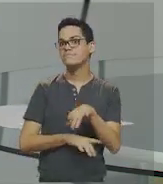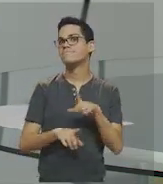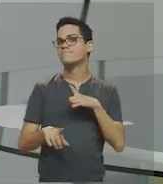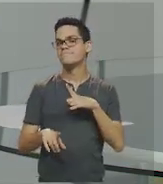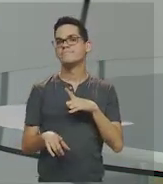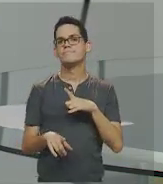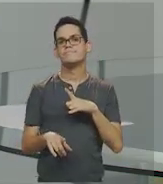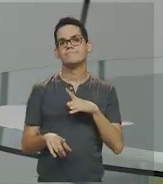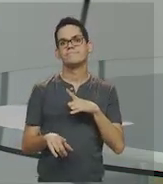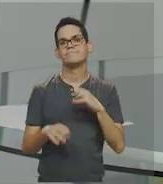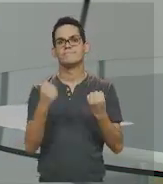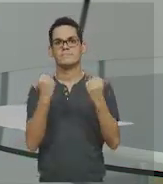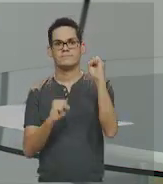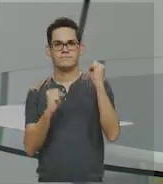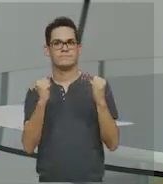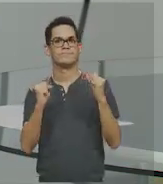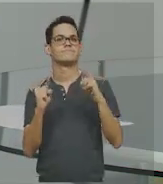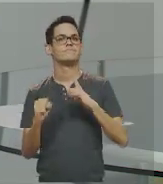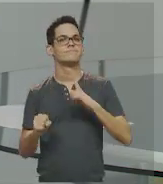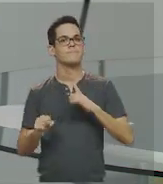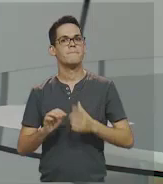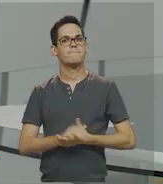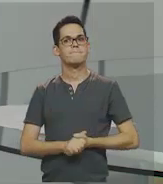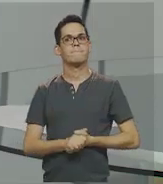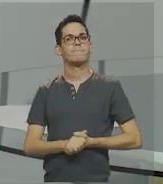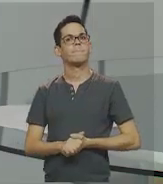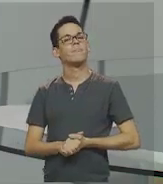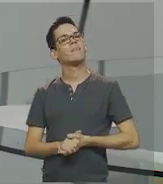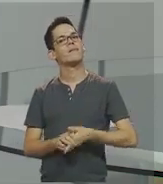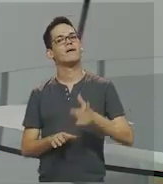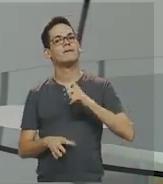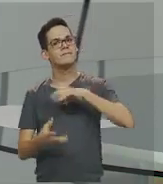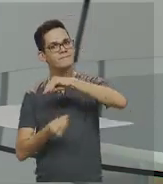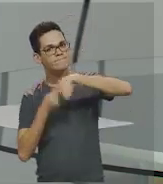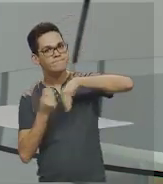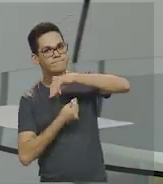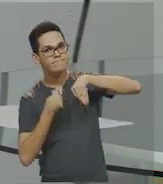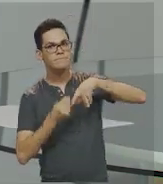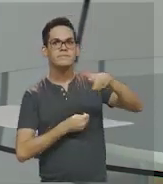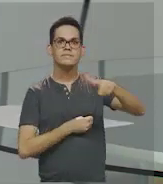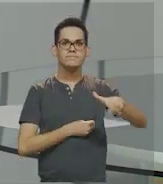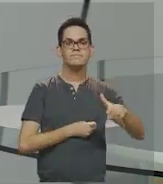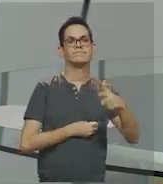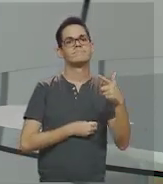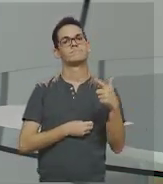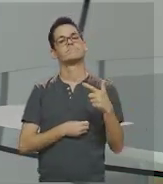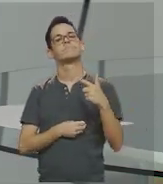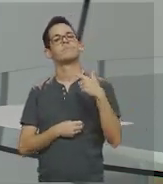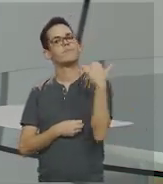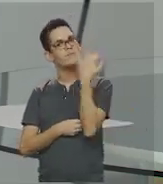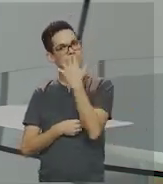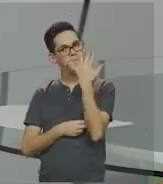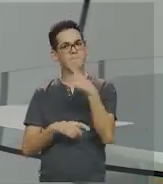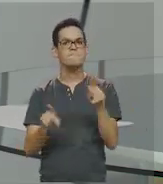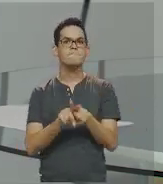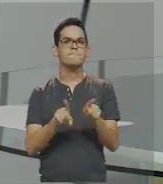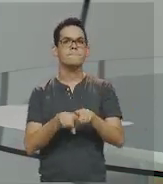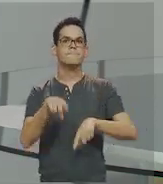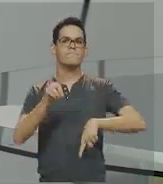a indústria, ela produz através de misturas de outros pigmentos e de